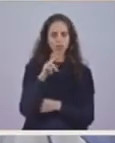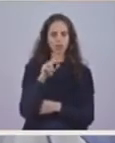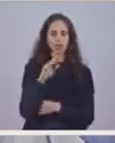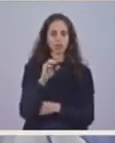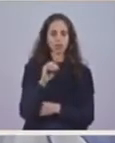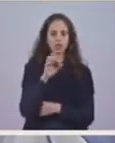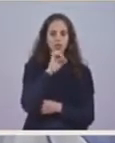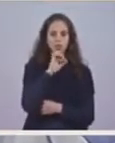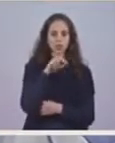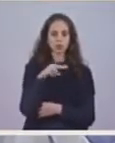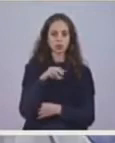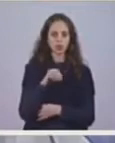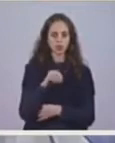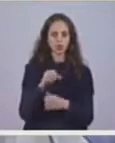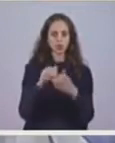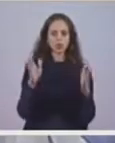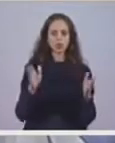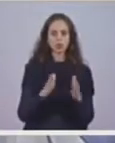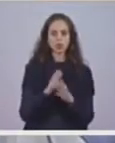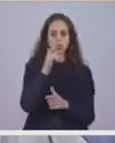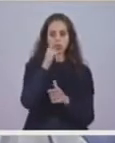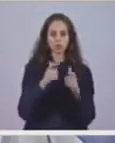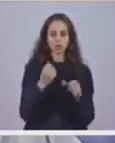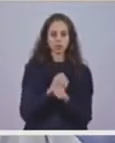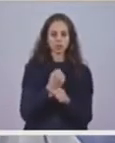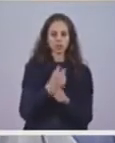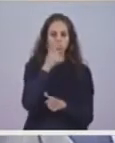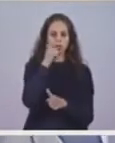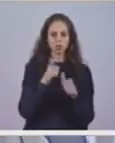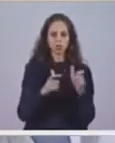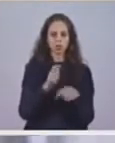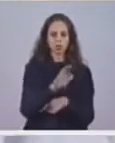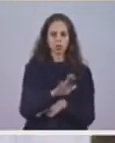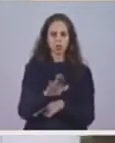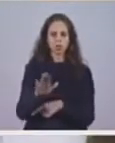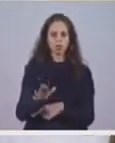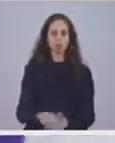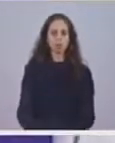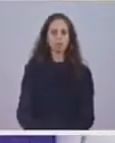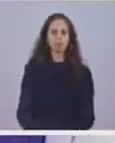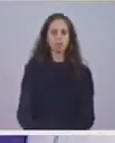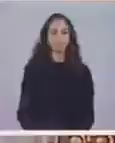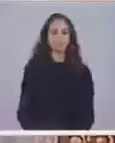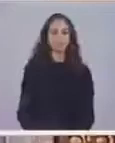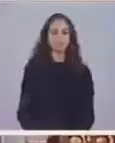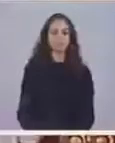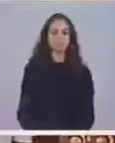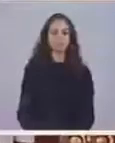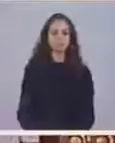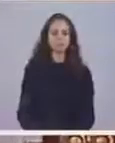o nosso Bispo Nuno e todos aqueles que estão ao serviço do vosso povo.